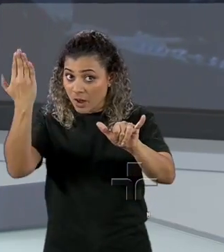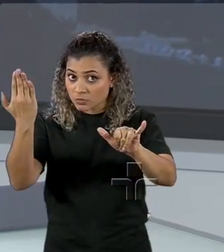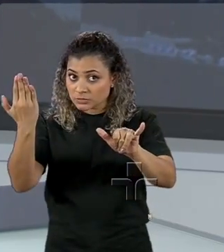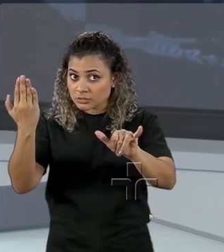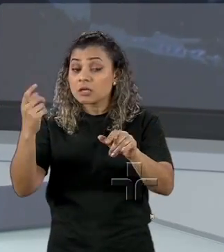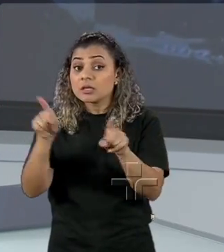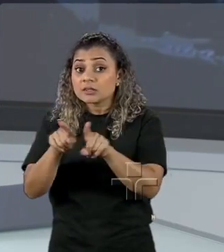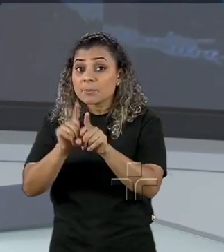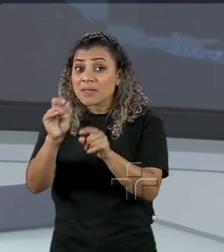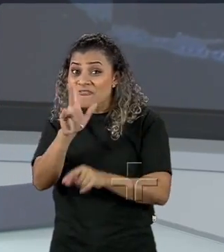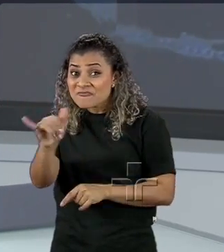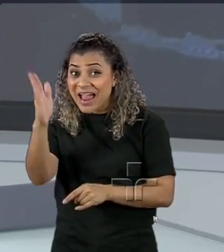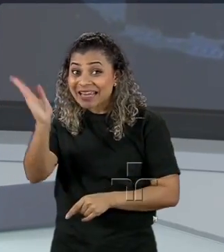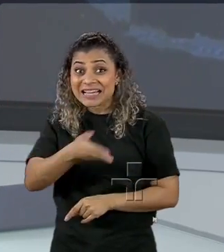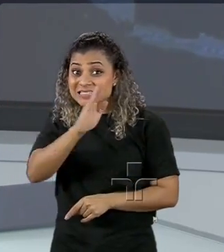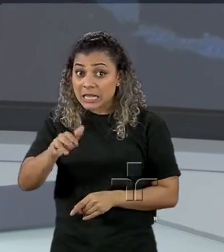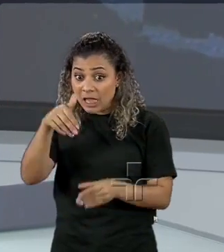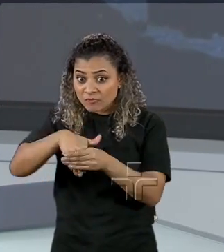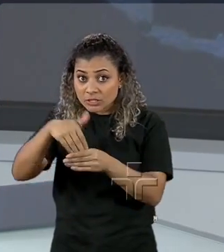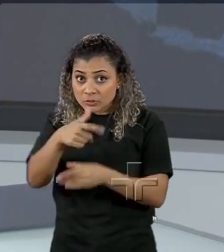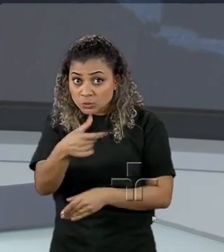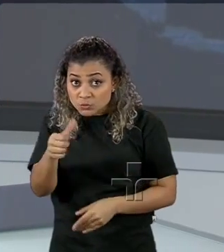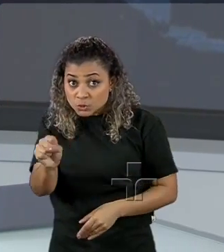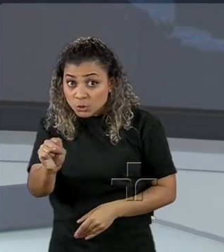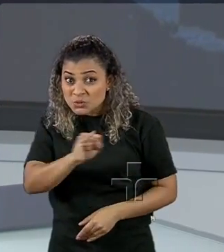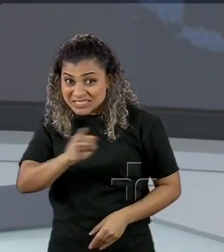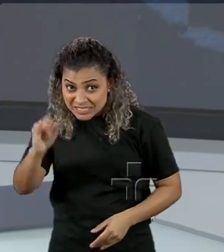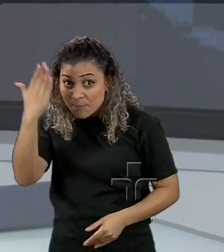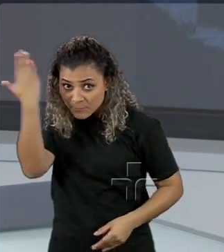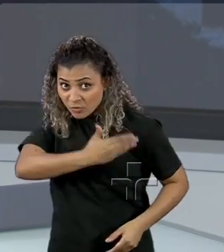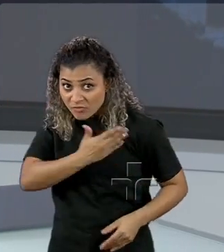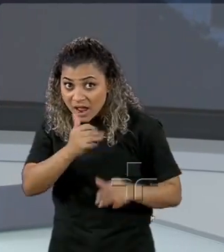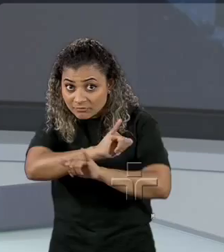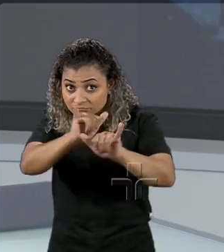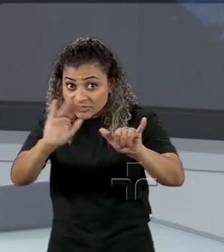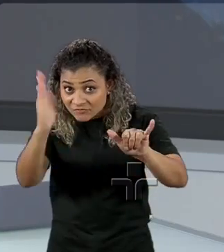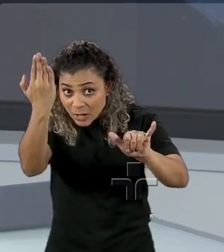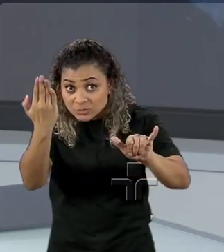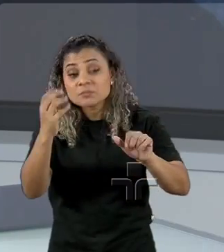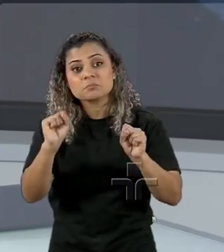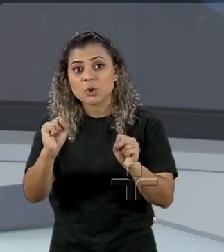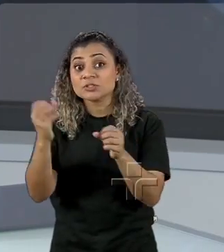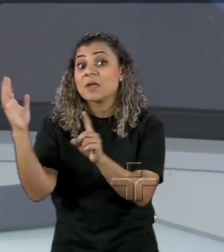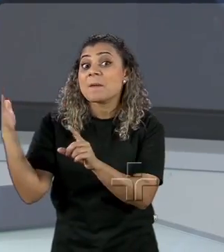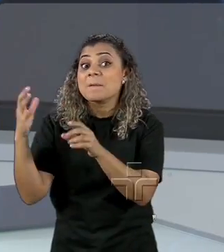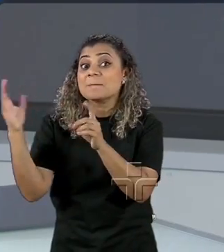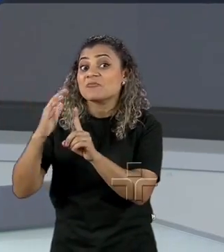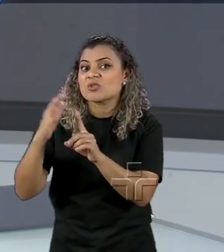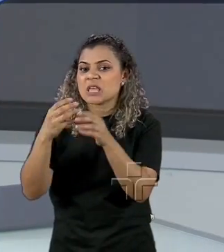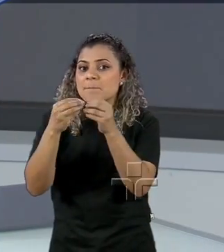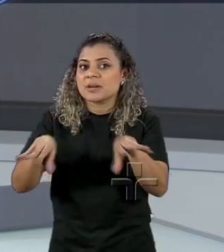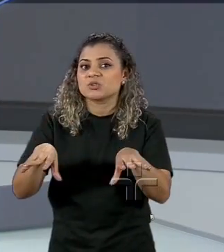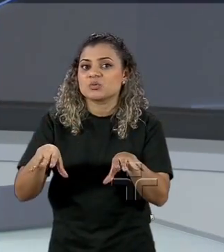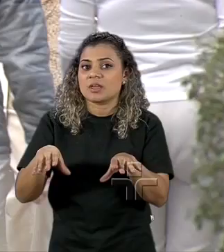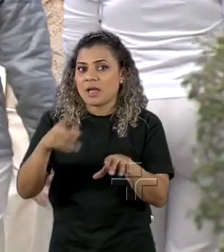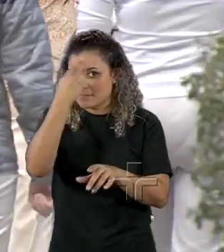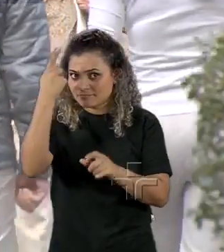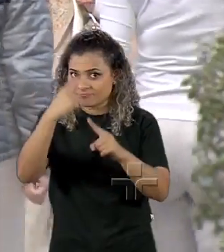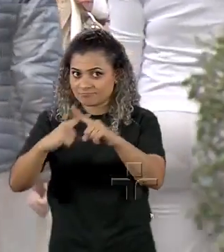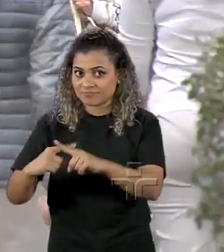até em cancelar votações em caso de uso comprovado de fake news para prejudicar adversários na